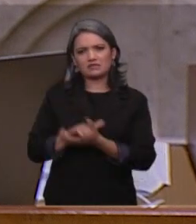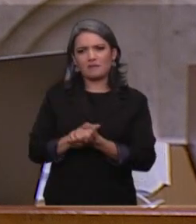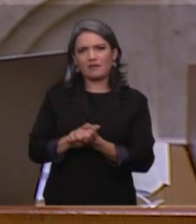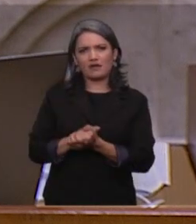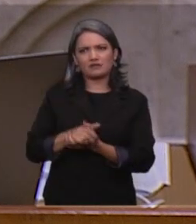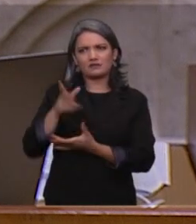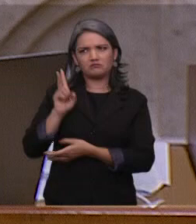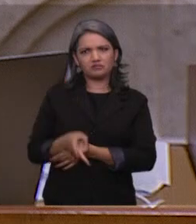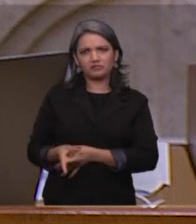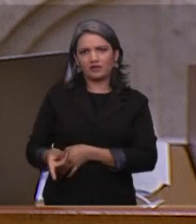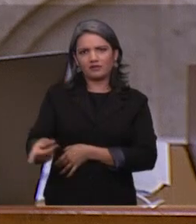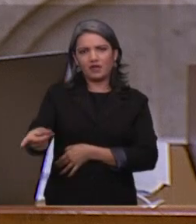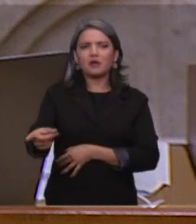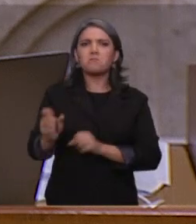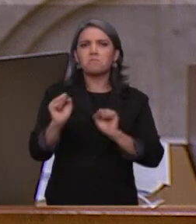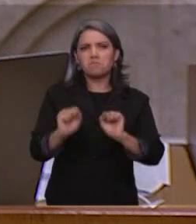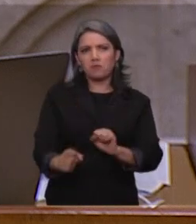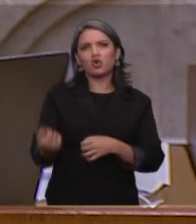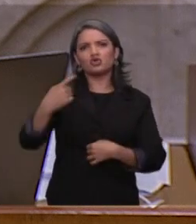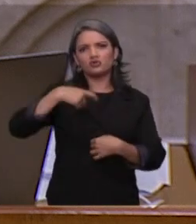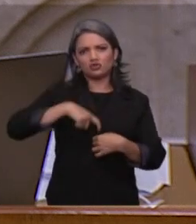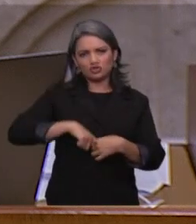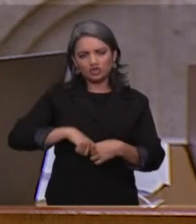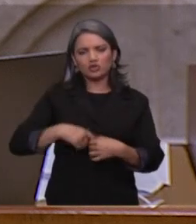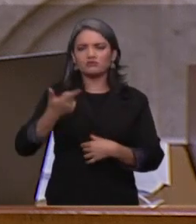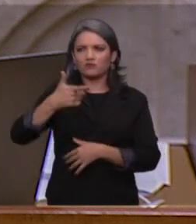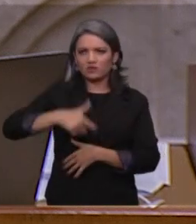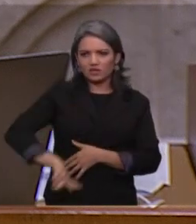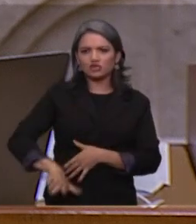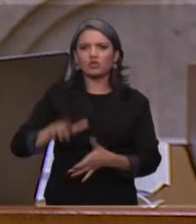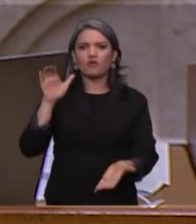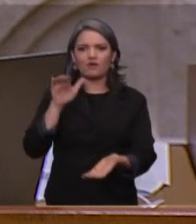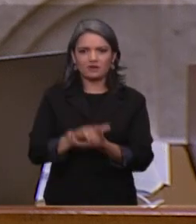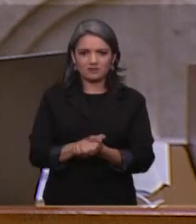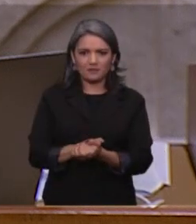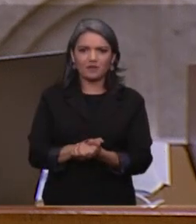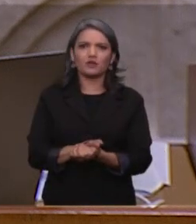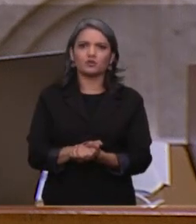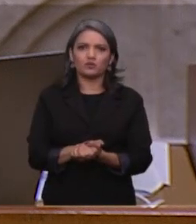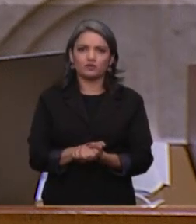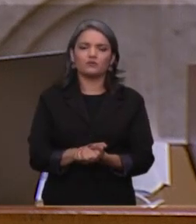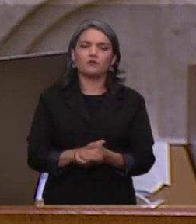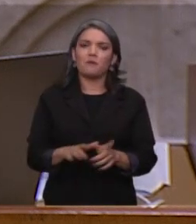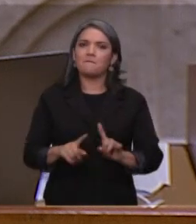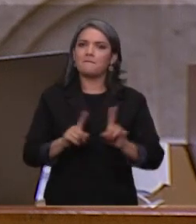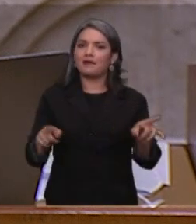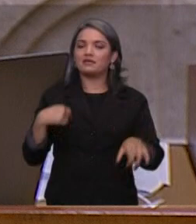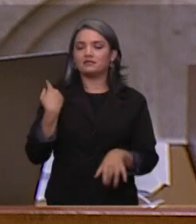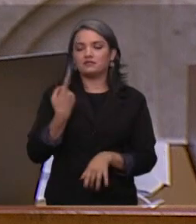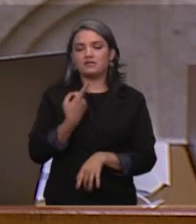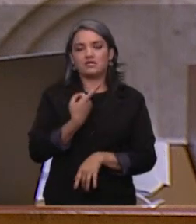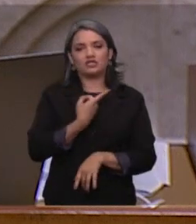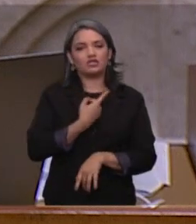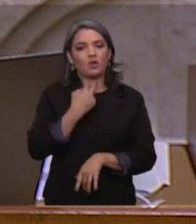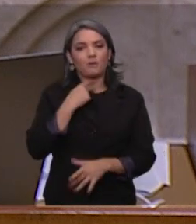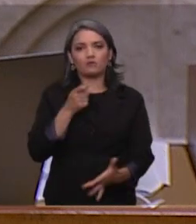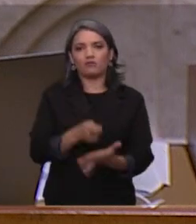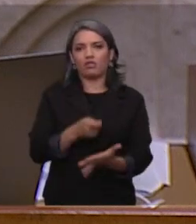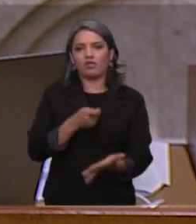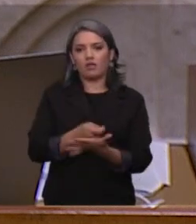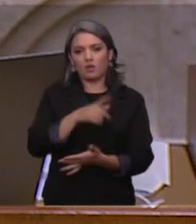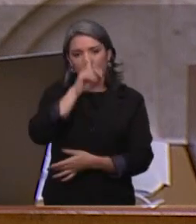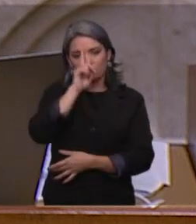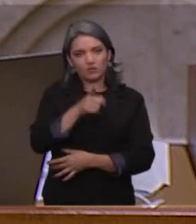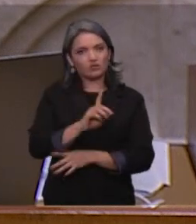casar. Mas a gente só pode tomar decisões para si próprio e não impô-las, eu penso, aos outros, em matéria em que